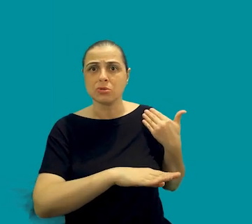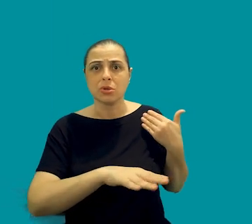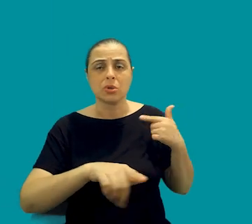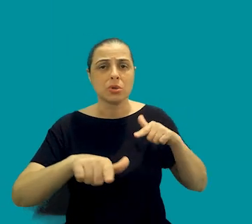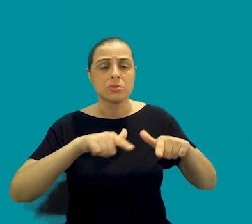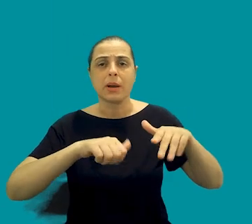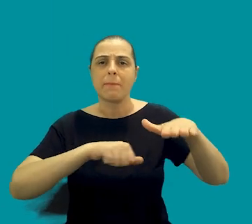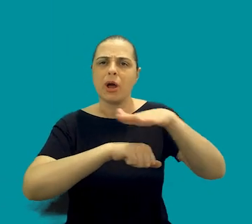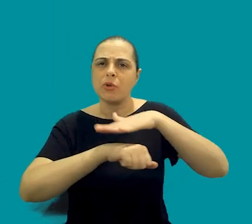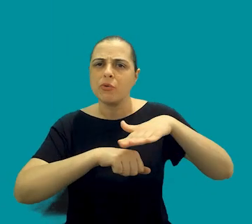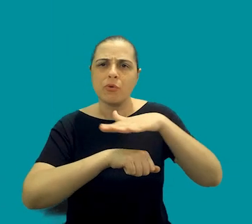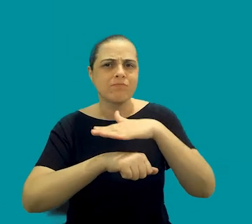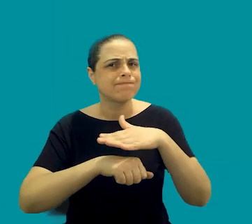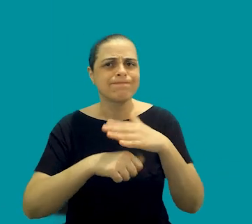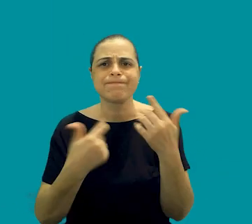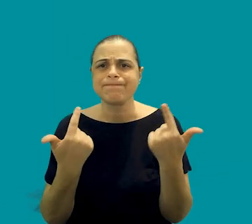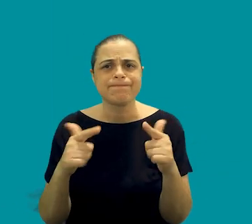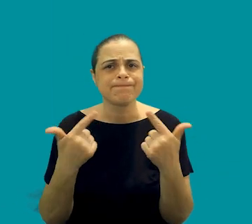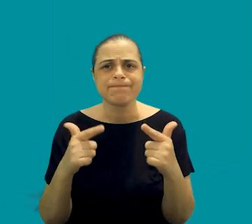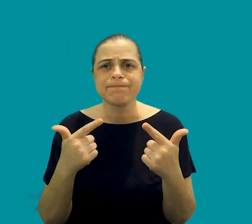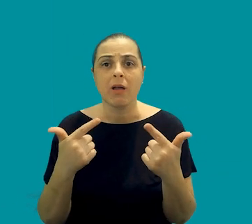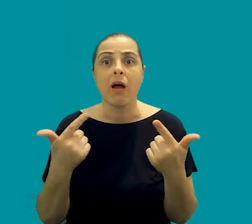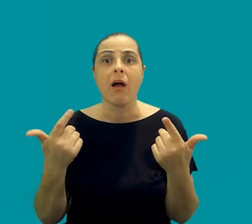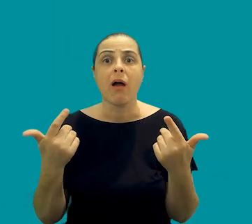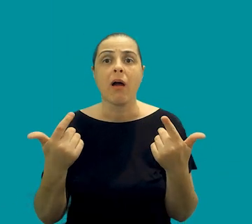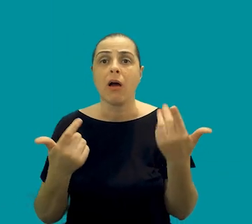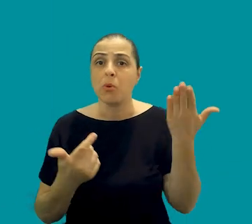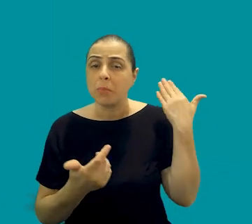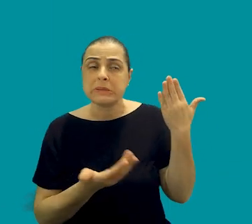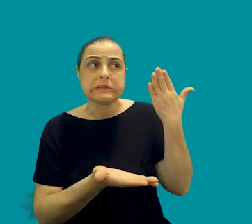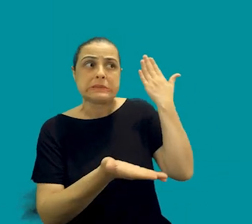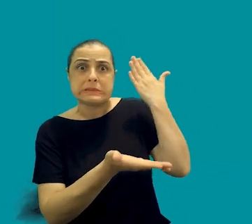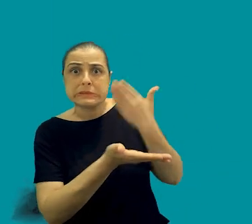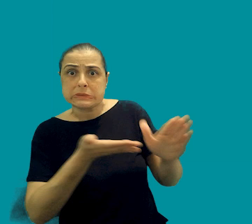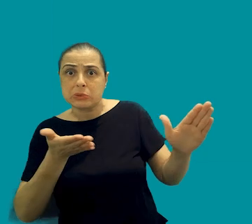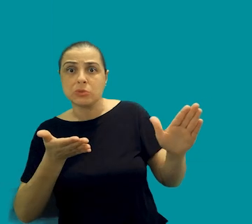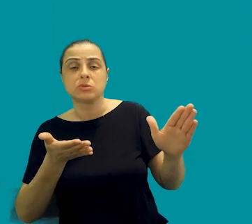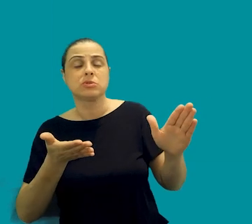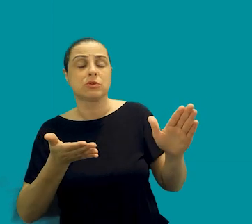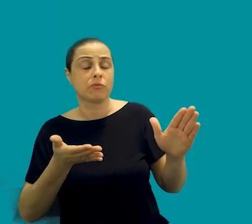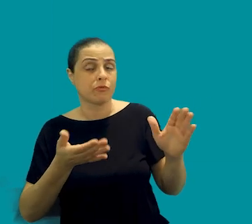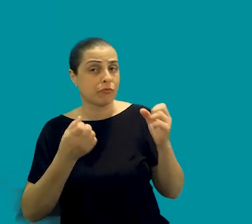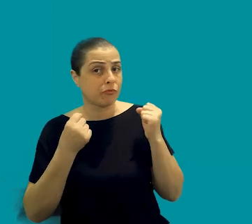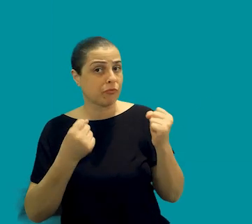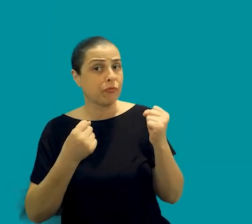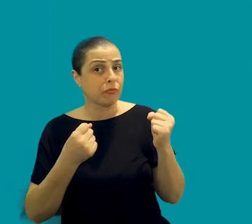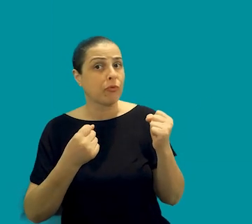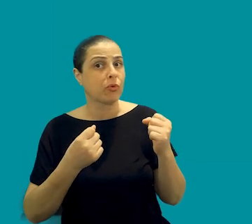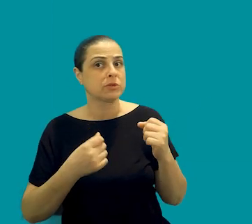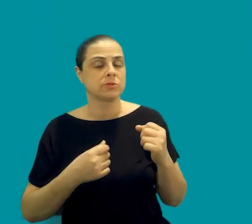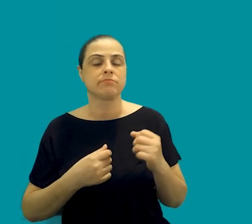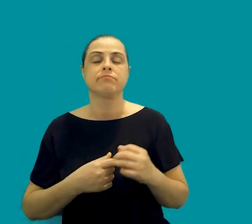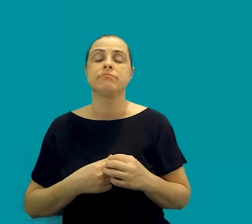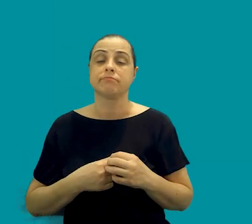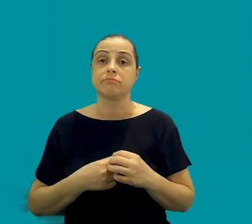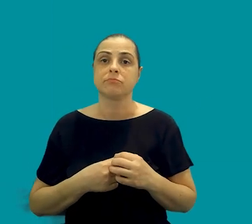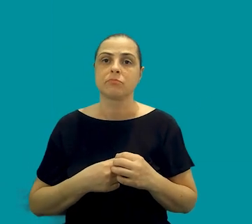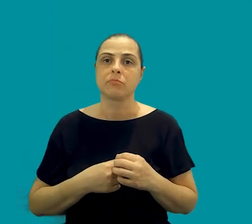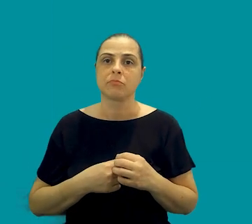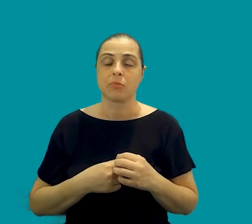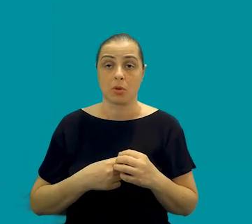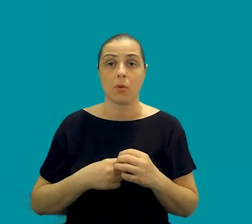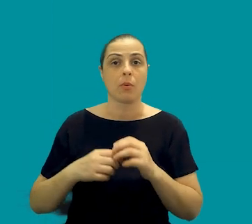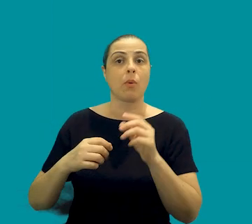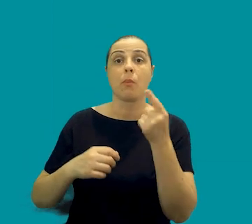formal, eles são trazidos. É até muito interessante o grau de exclusão desses jovens. Um exemplo, uma vez